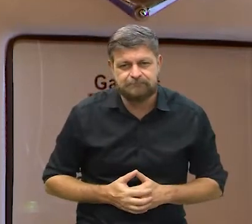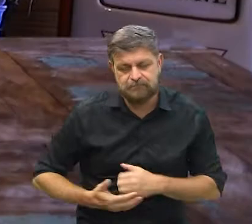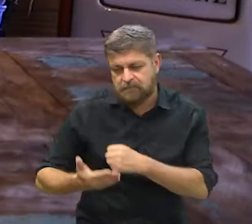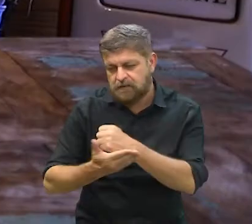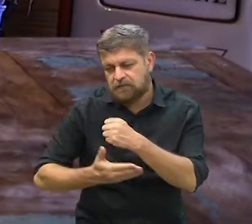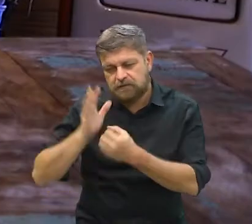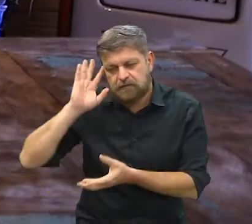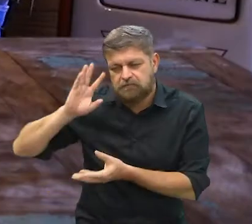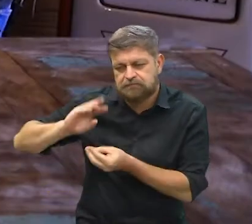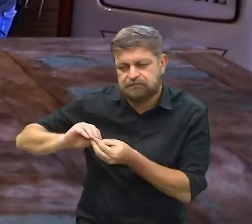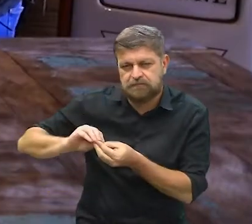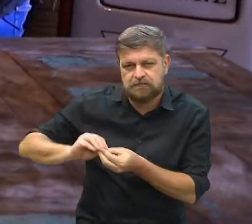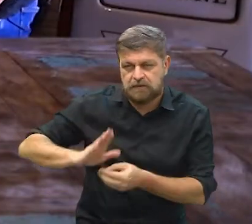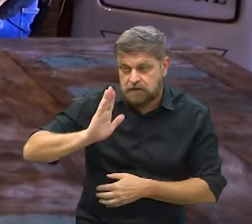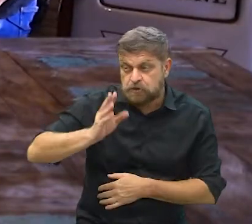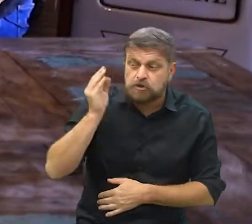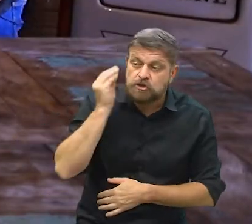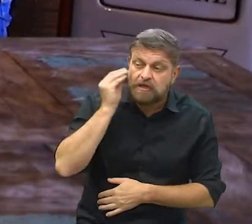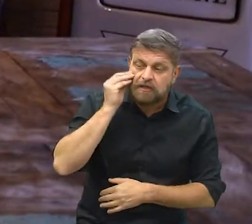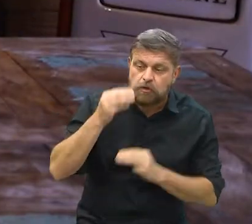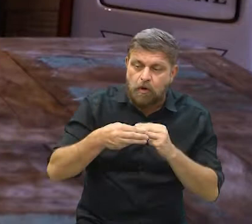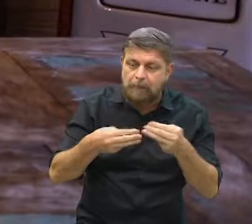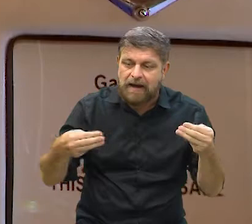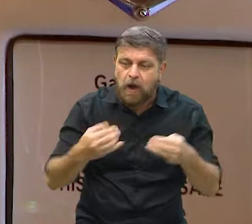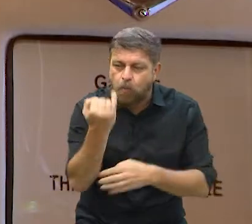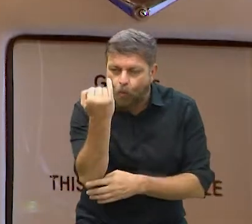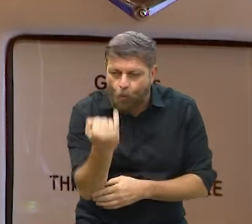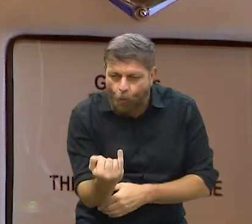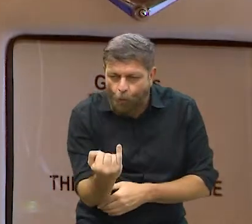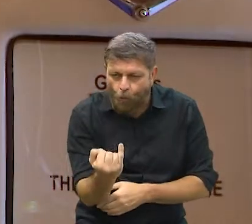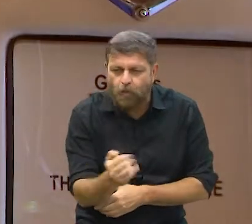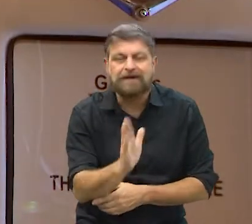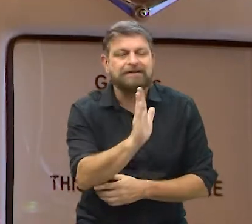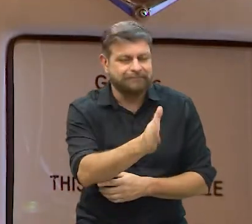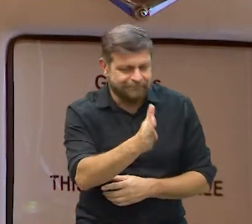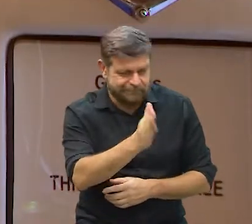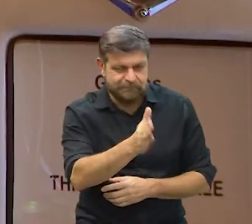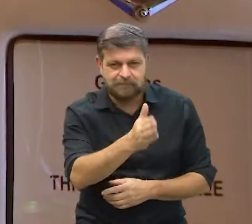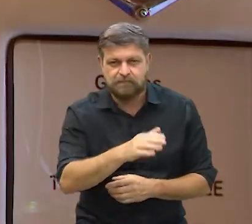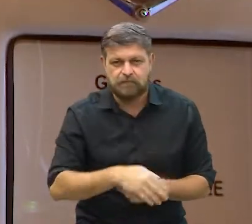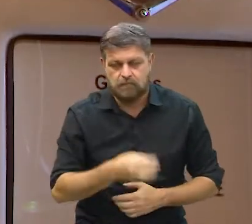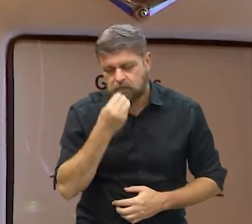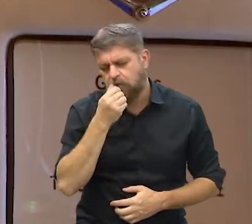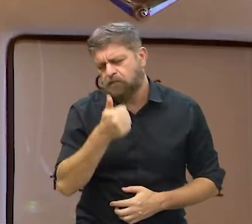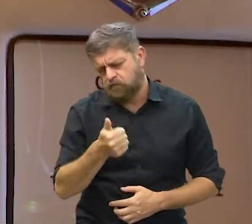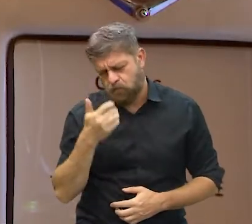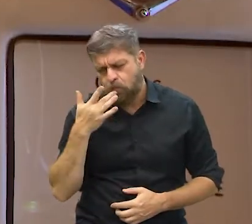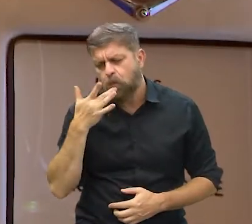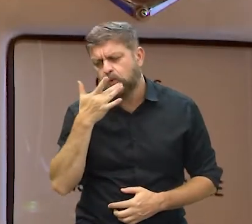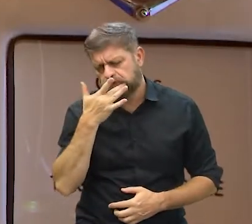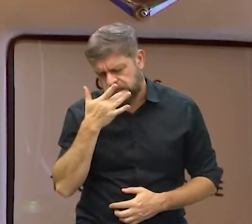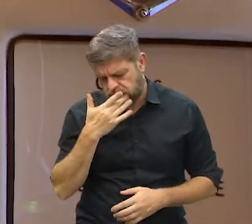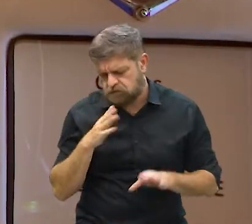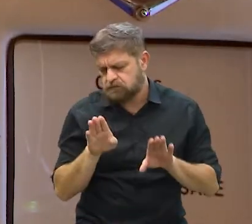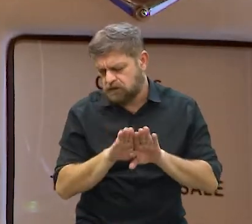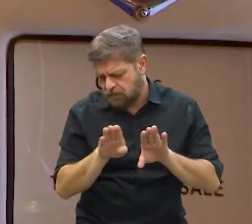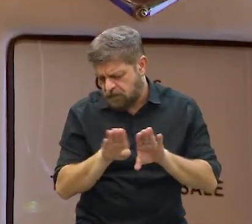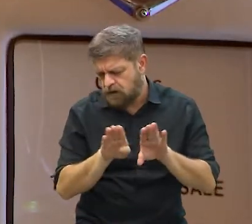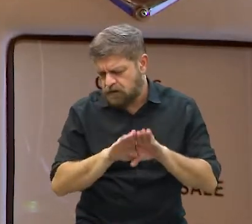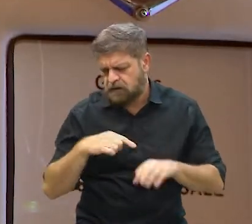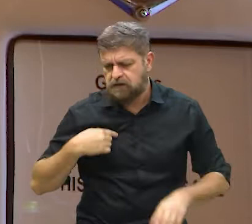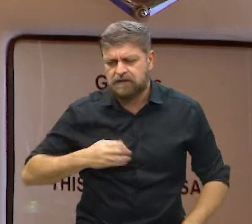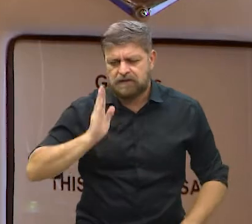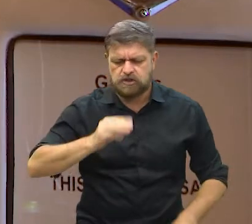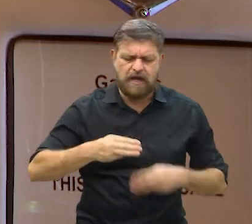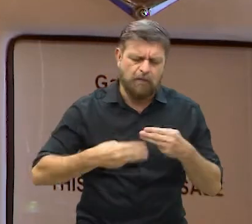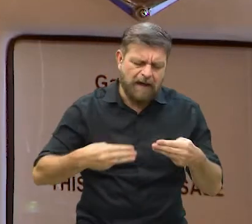Basicamente é isso mesmo. Já tentou fazer com macarrão integral? Já fiz com macarrão integral, Fica fica bom? gostoso também. A gente já fez com